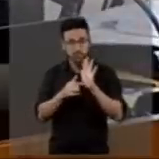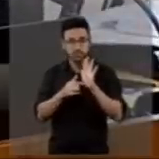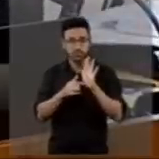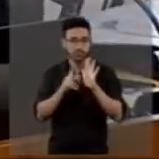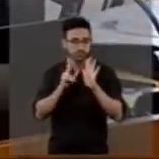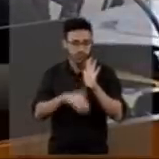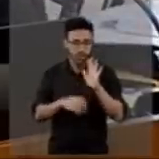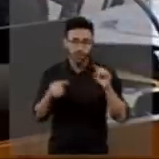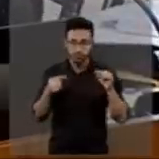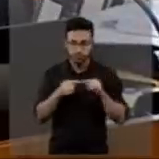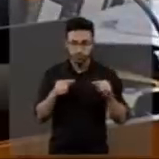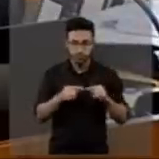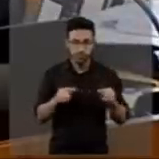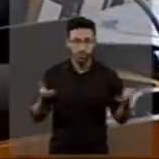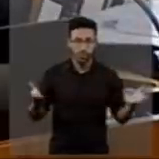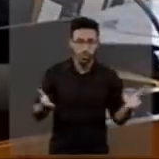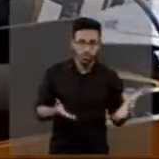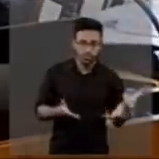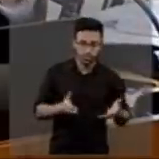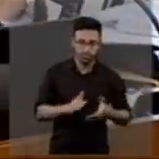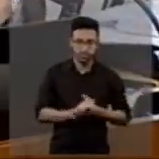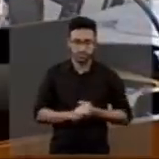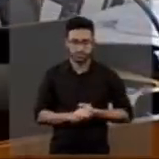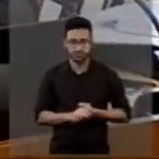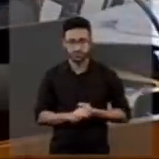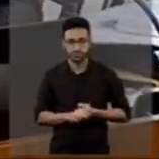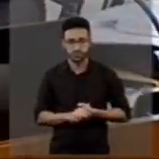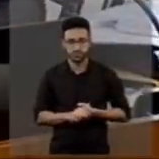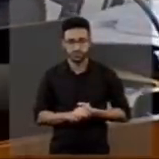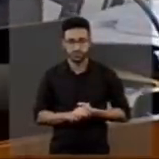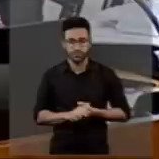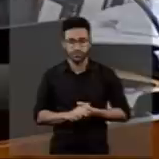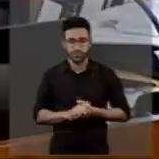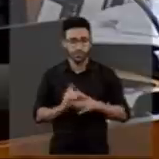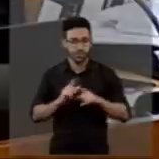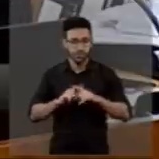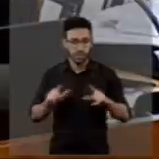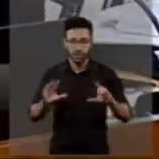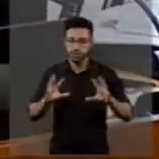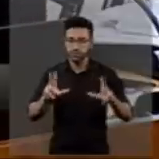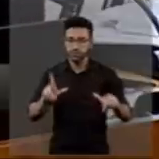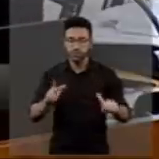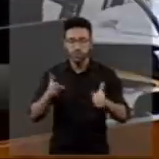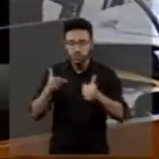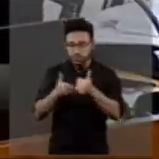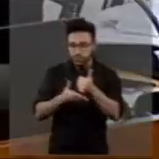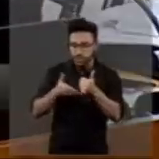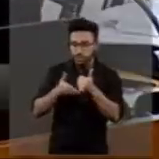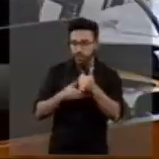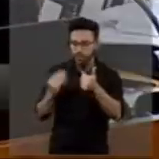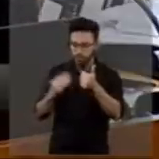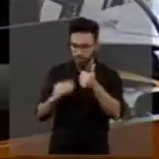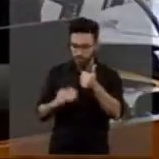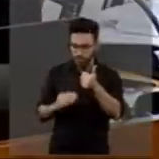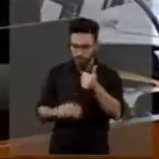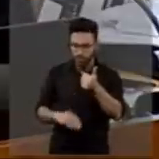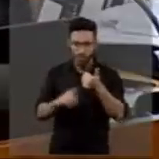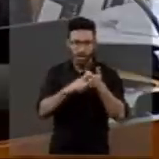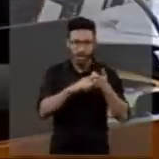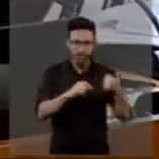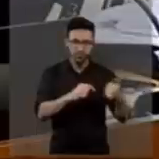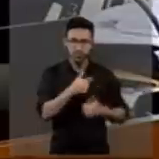atual. Mas toda a interpretação, toda a fundamentação foi o artigo 2º não garante ampla defesa, não garante